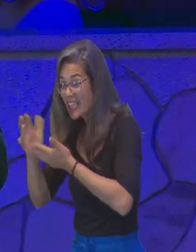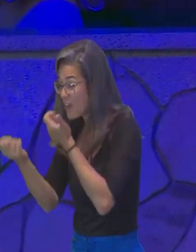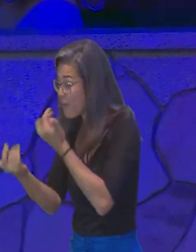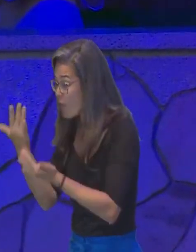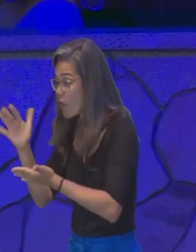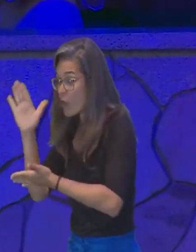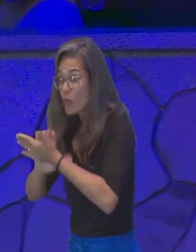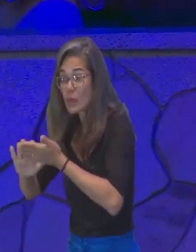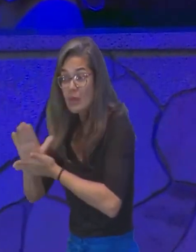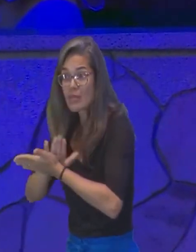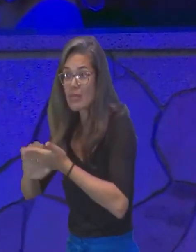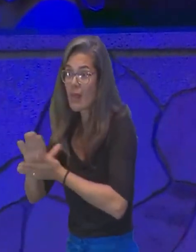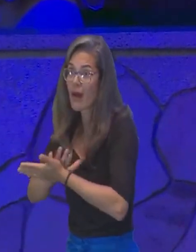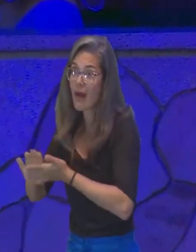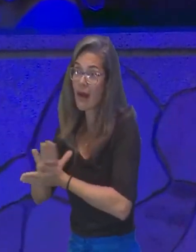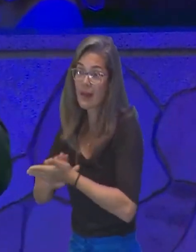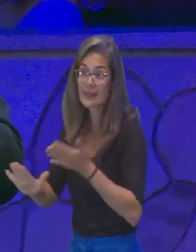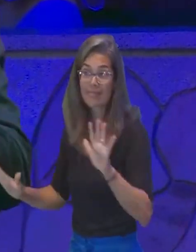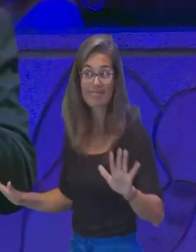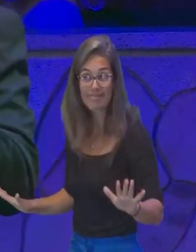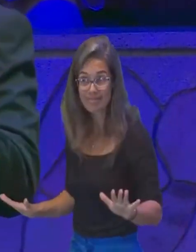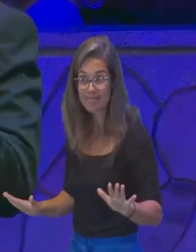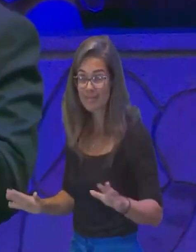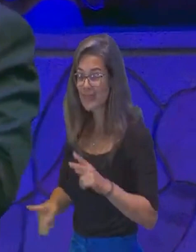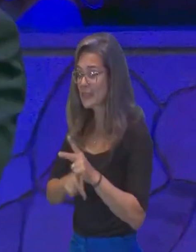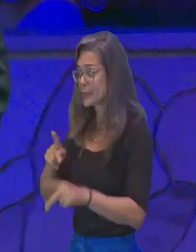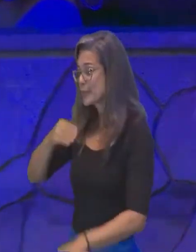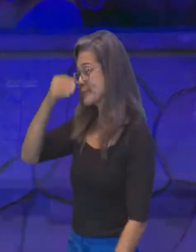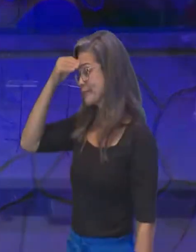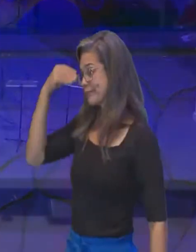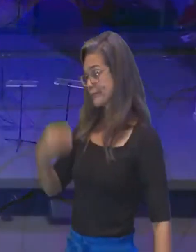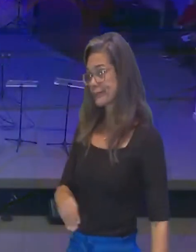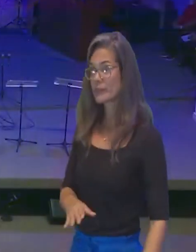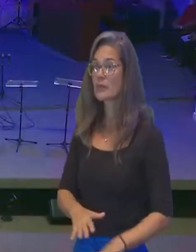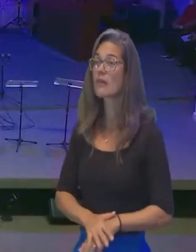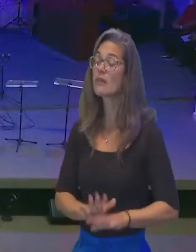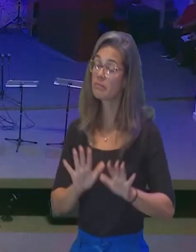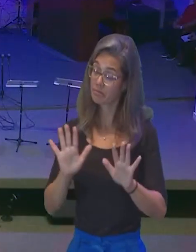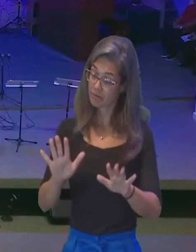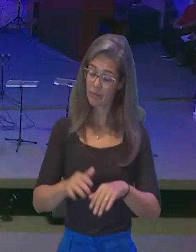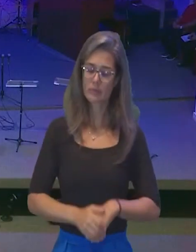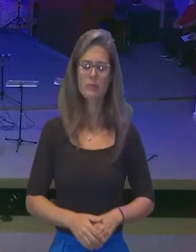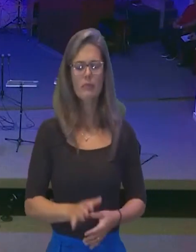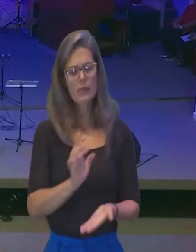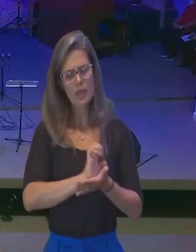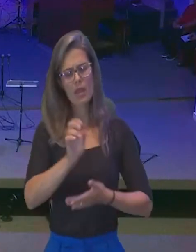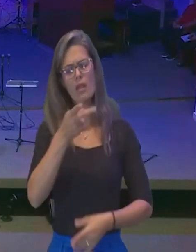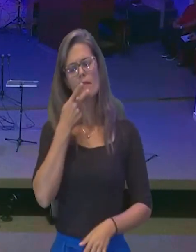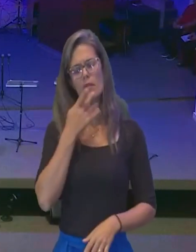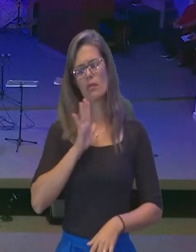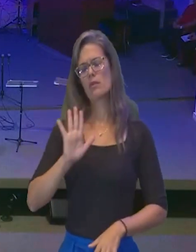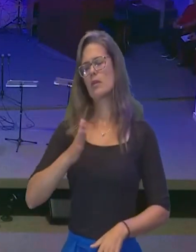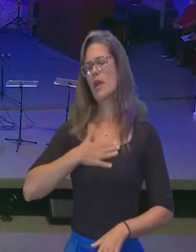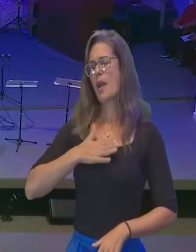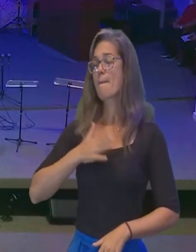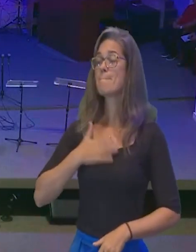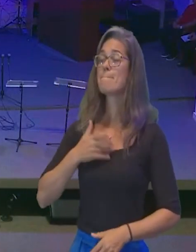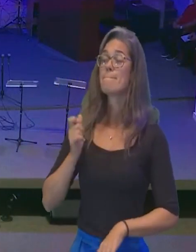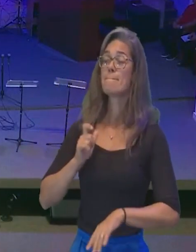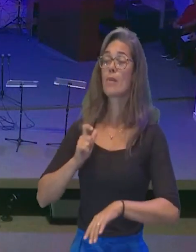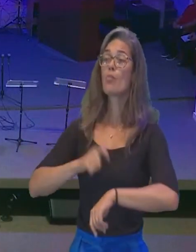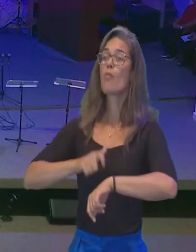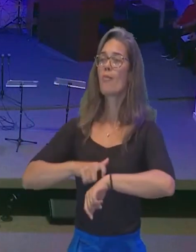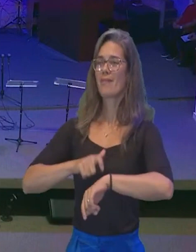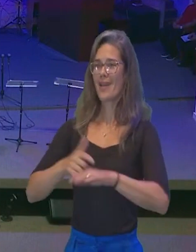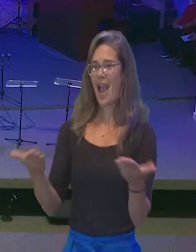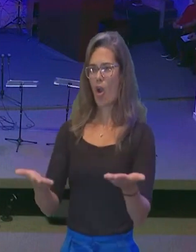povo ficou decepcionado com Baal. Elias então disse: agora é a minha vez, pois este é o momento então que nós precisamos